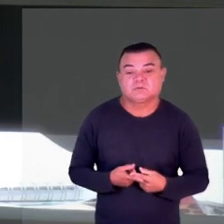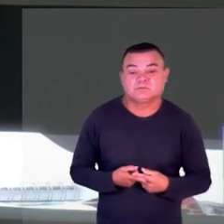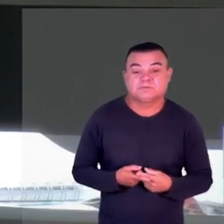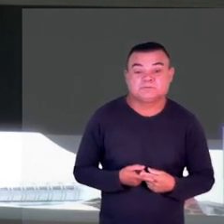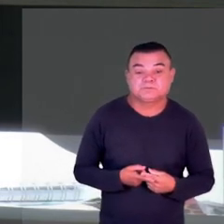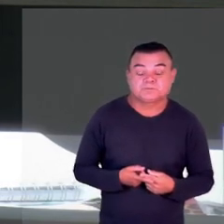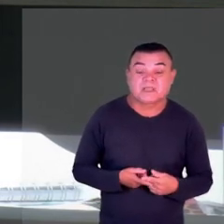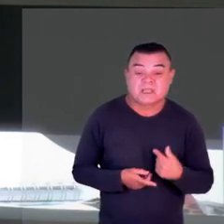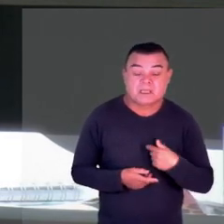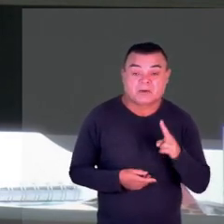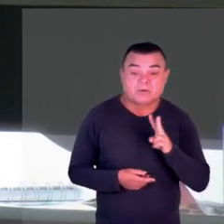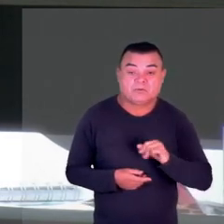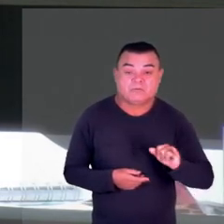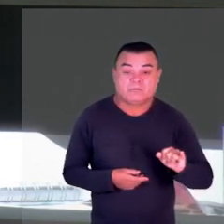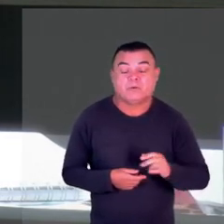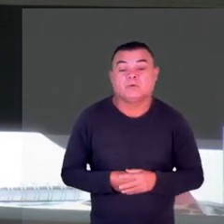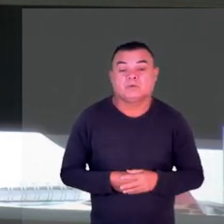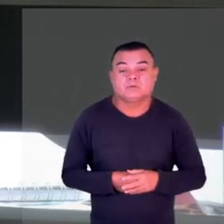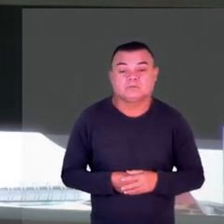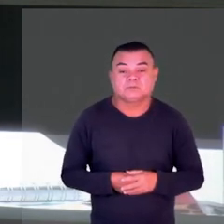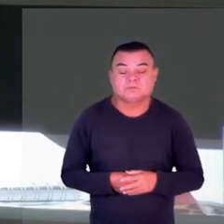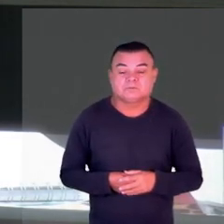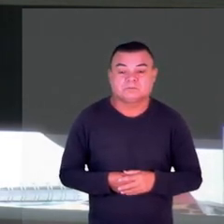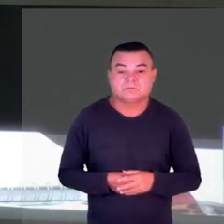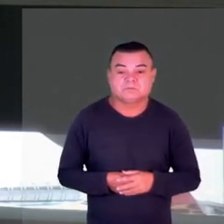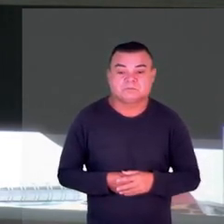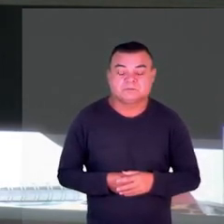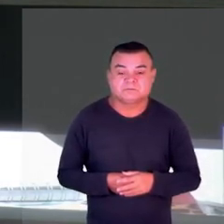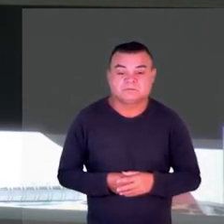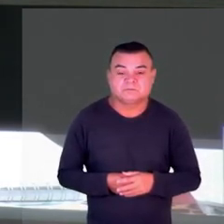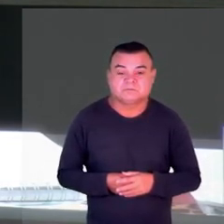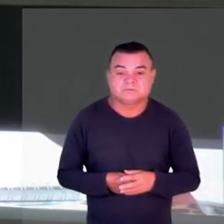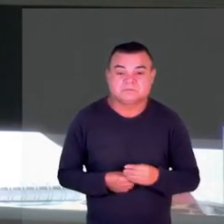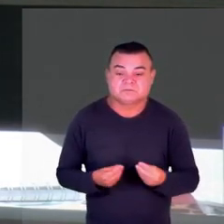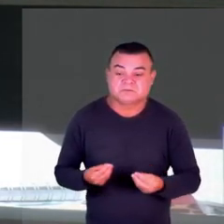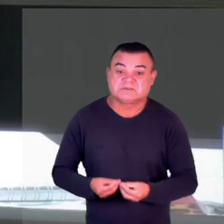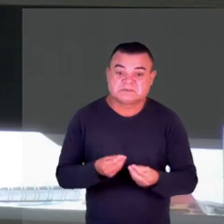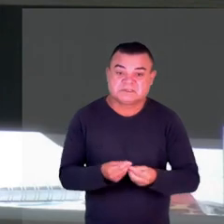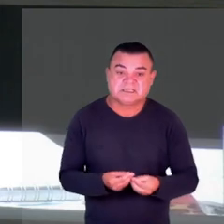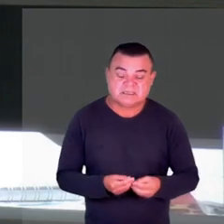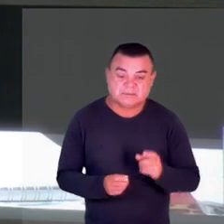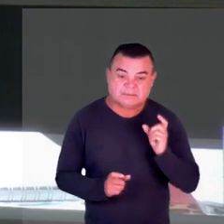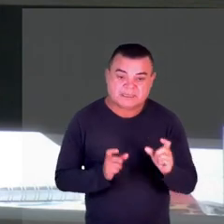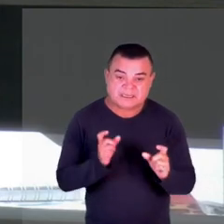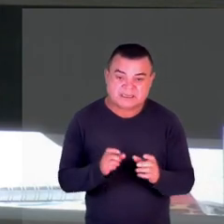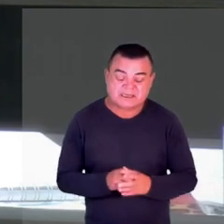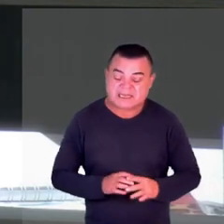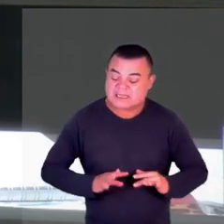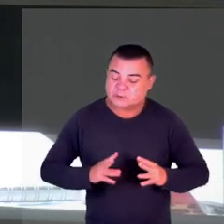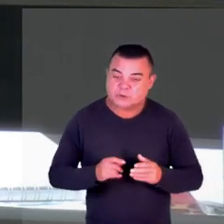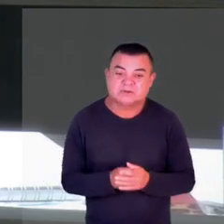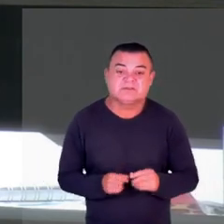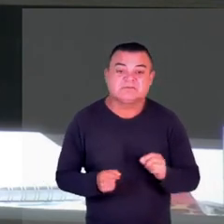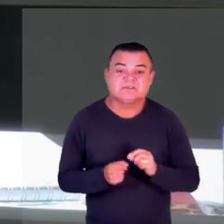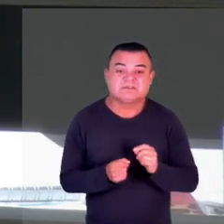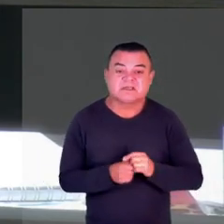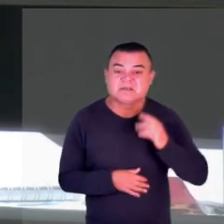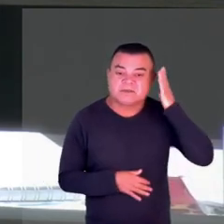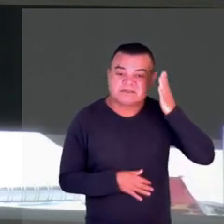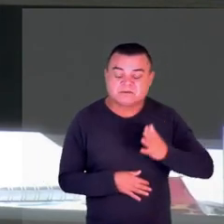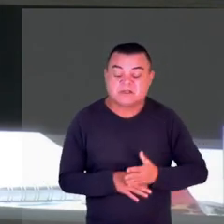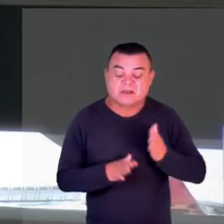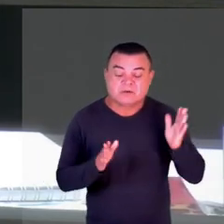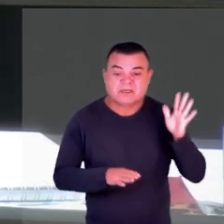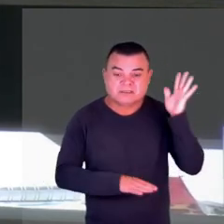aí eu vou eh passar a palavra a todas as pessoas que fizeram apresentação agora à tarde e aí já